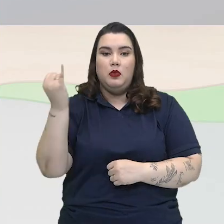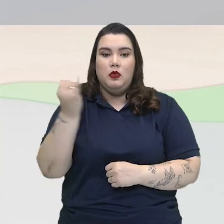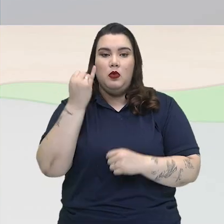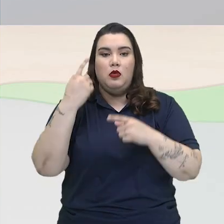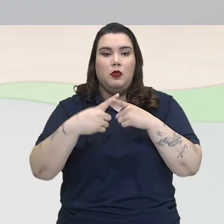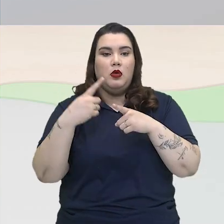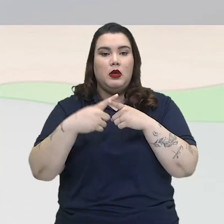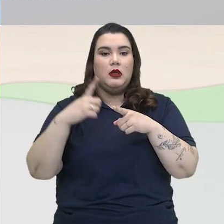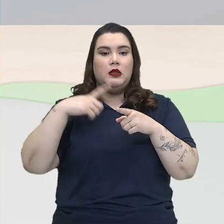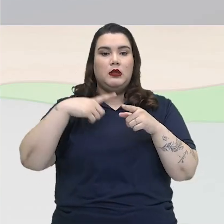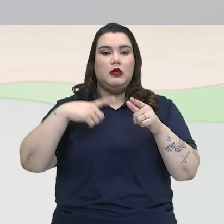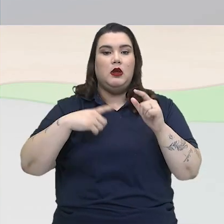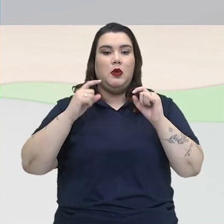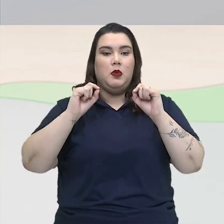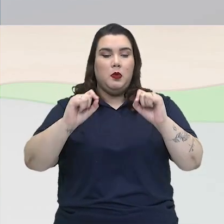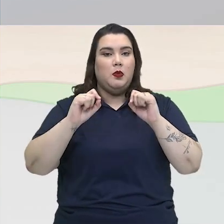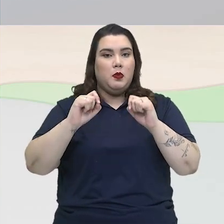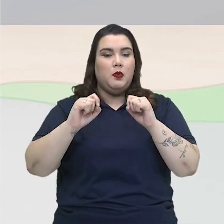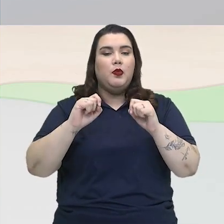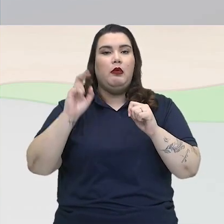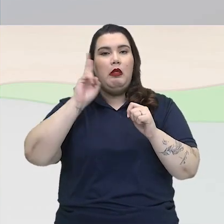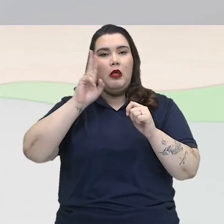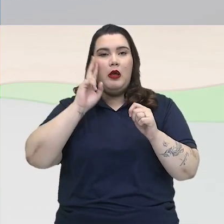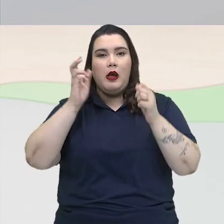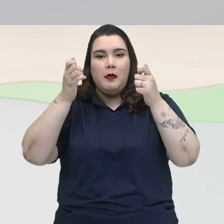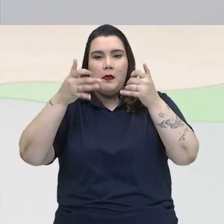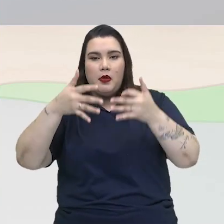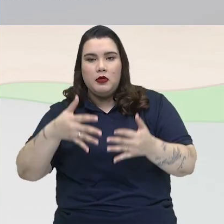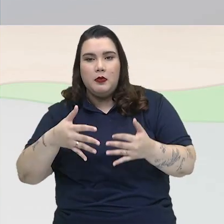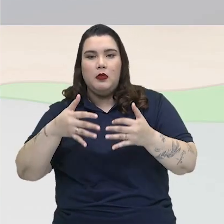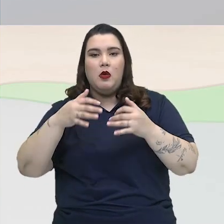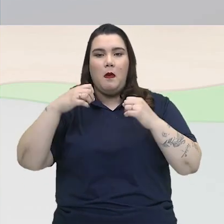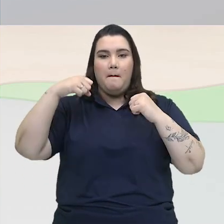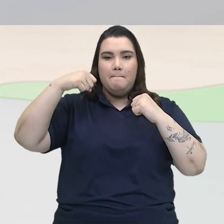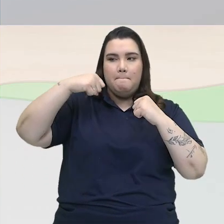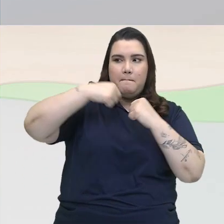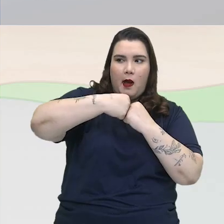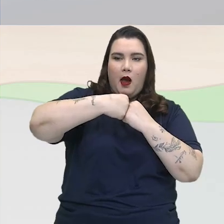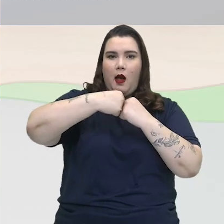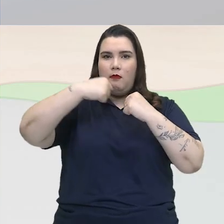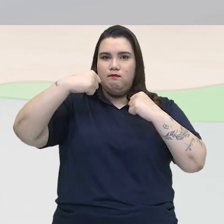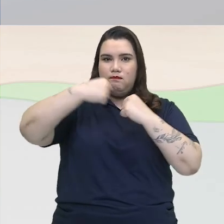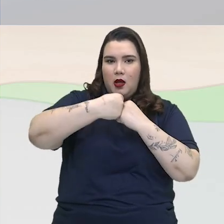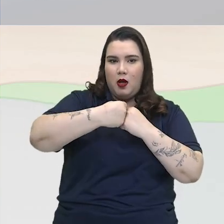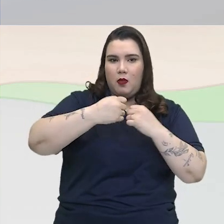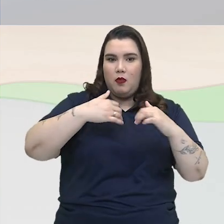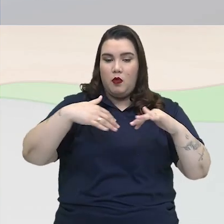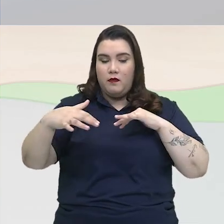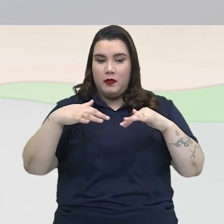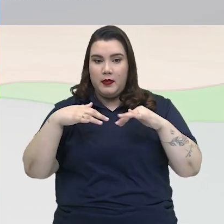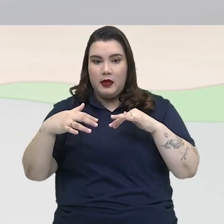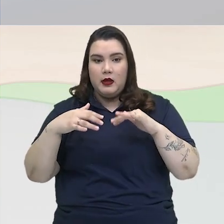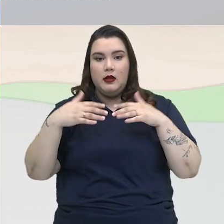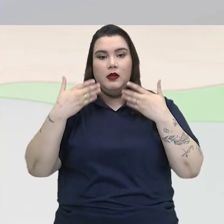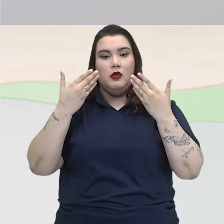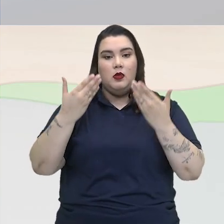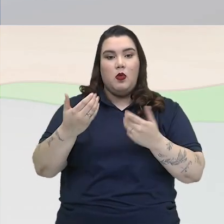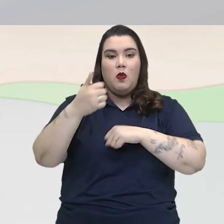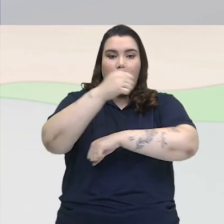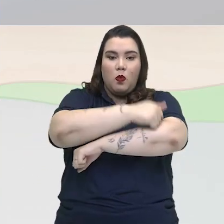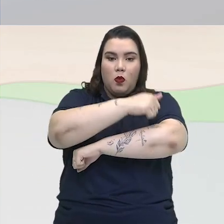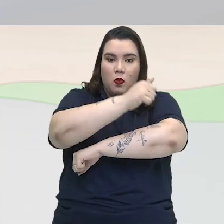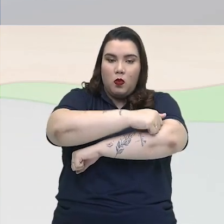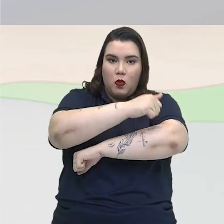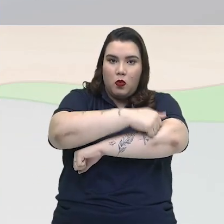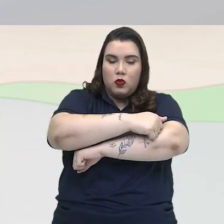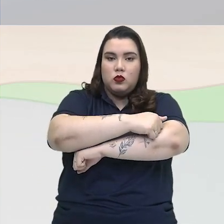elas absorvem o impacto e o estresse dos nossos movimentos, né? E protegendo